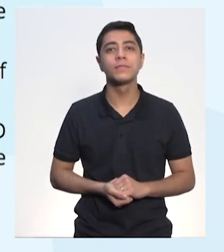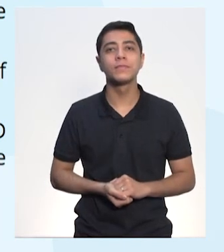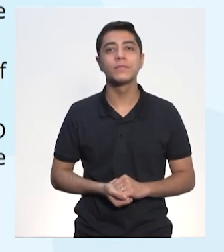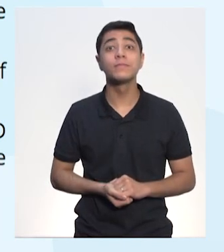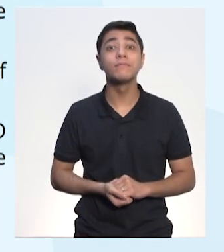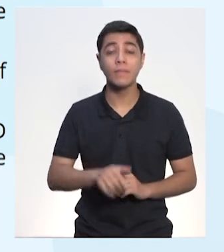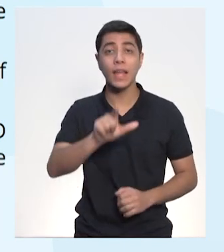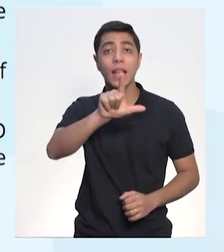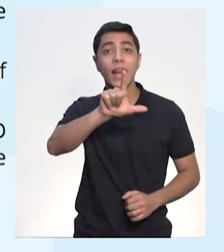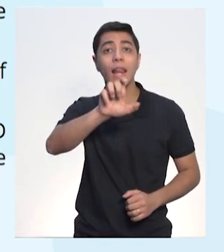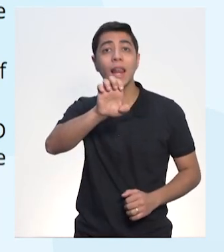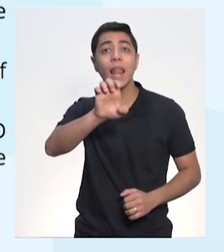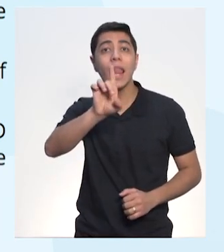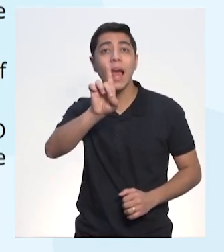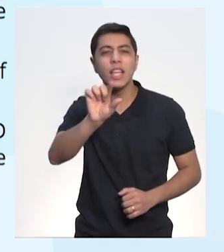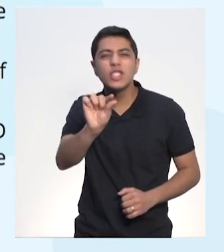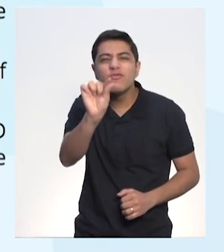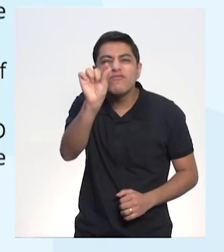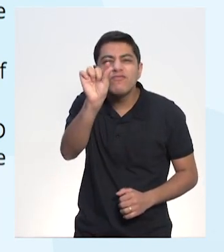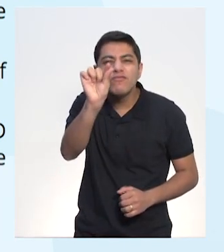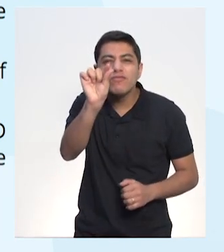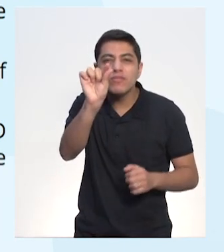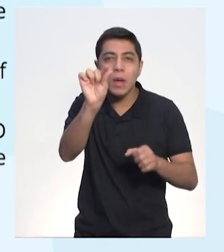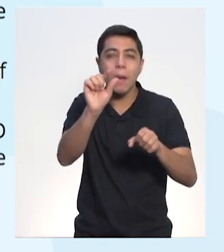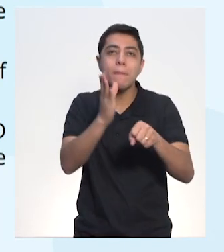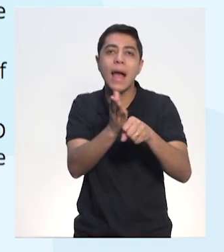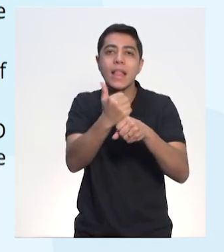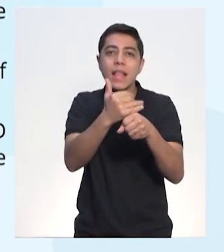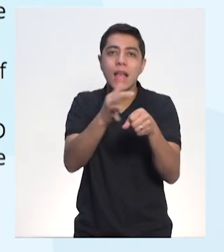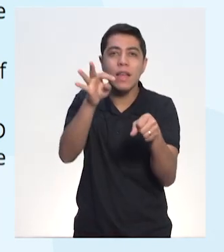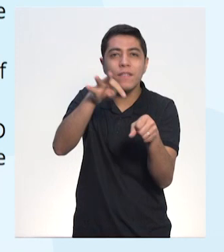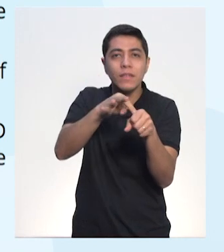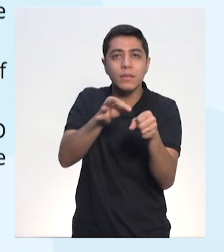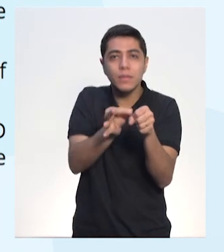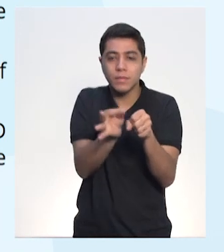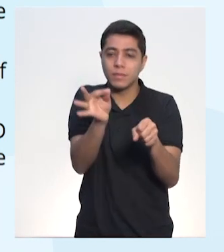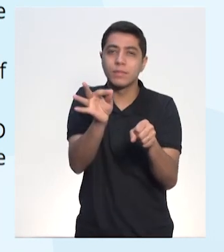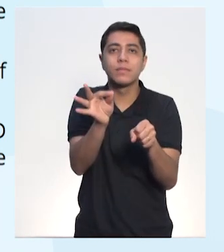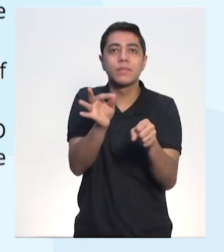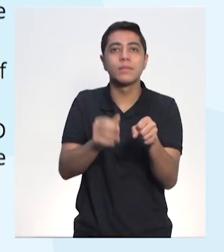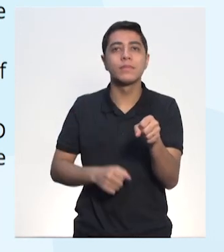LED no buraco da batata. Então, eu tinha que não podia parar agora, então.